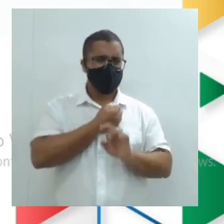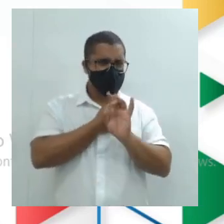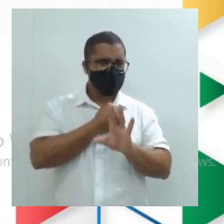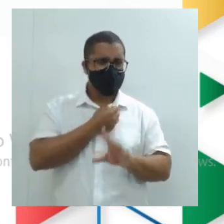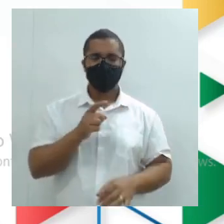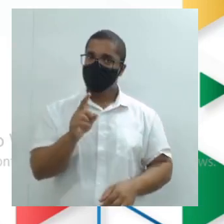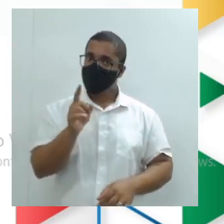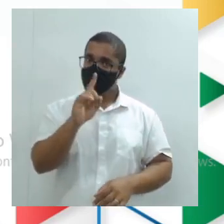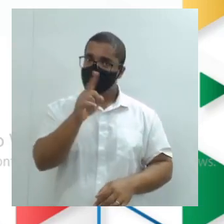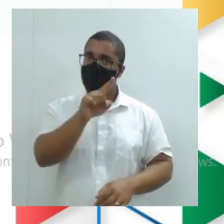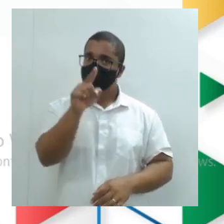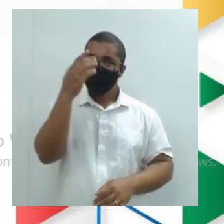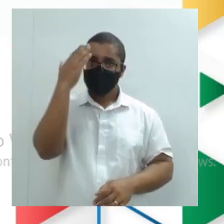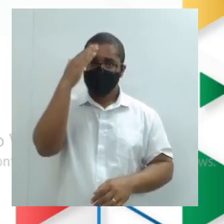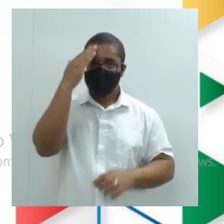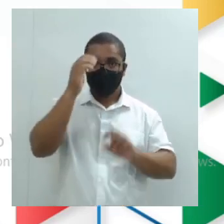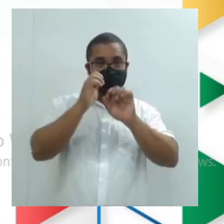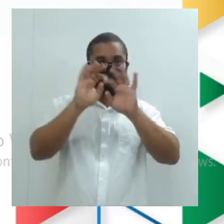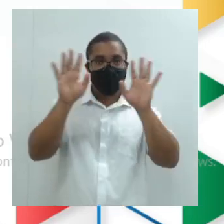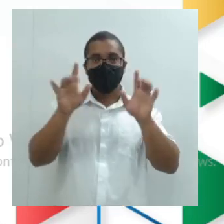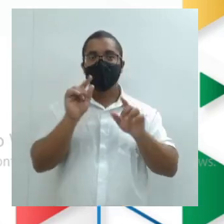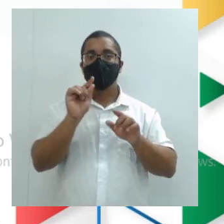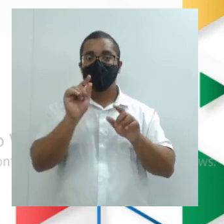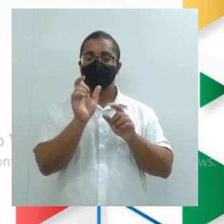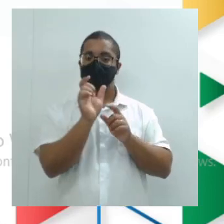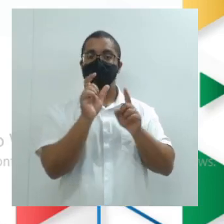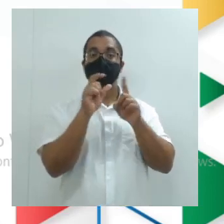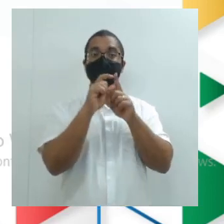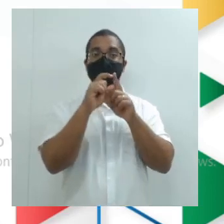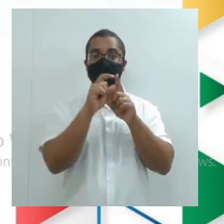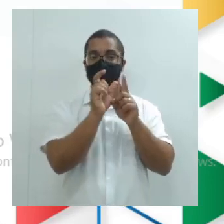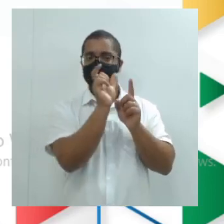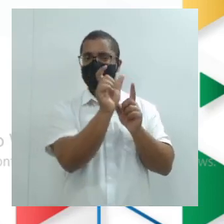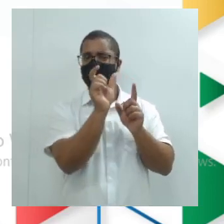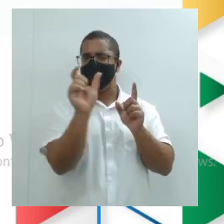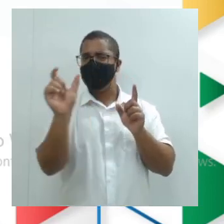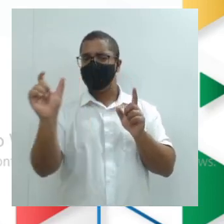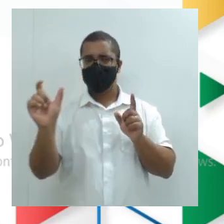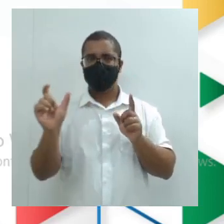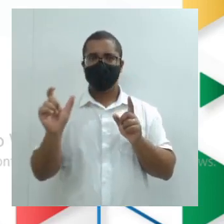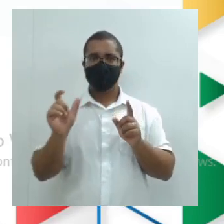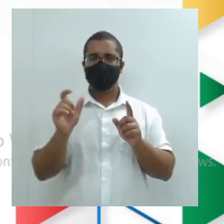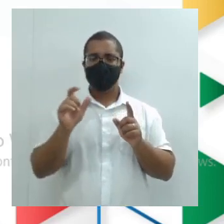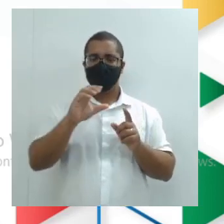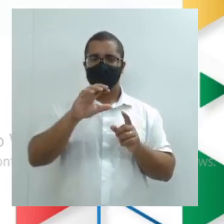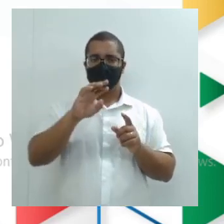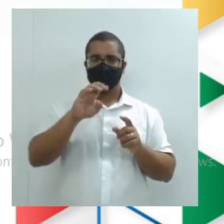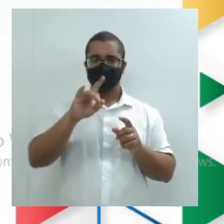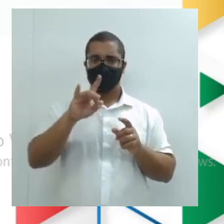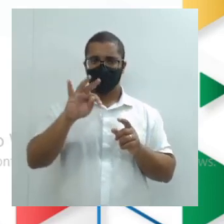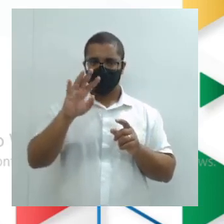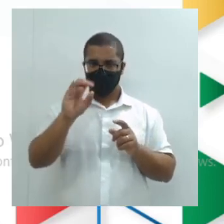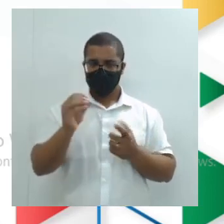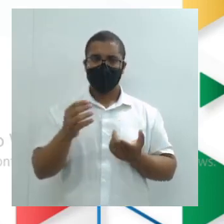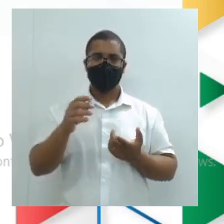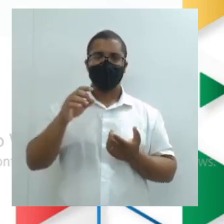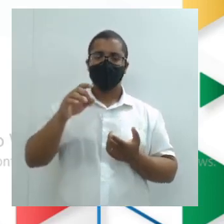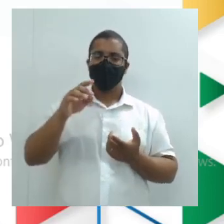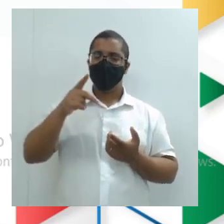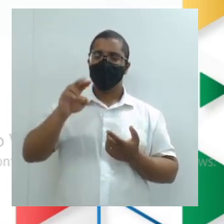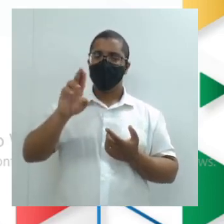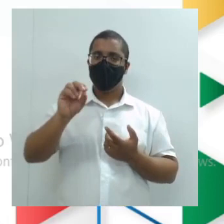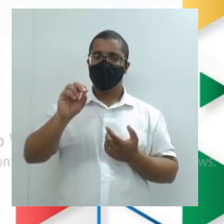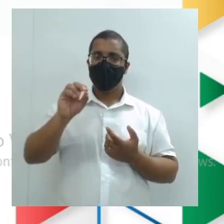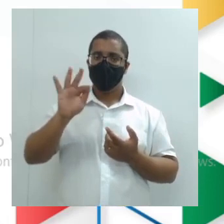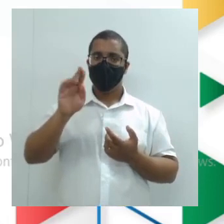apenas. Você precisa ter atenção nas palavras. Crédito, profundidade, tá? Acima de zero.